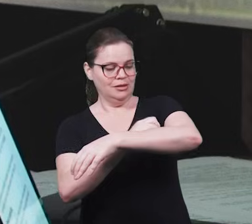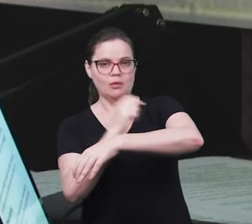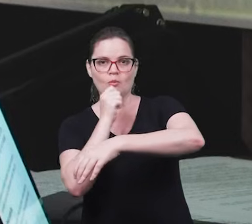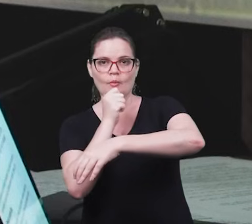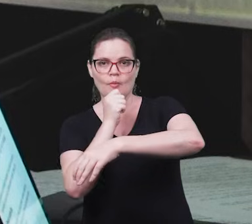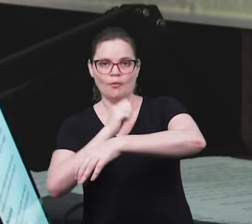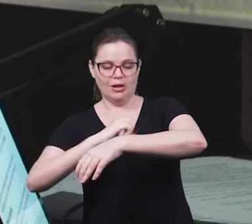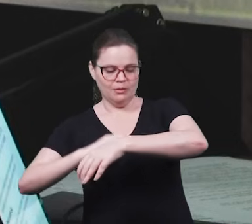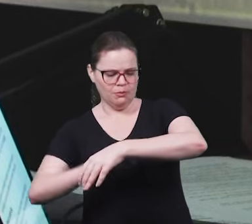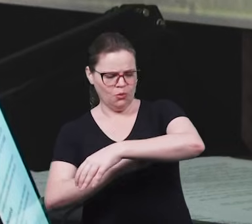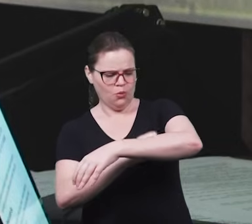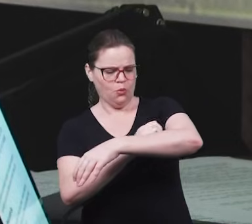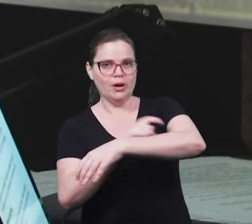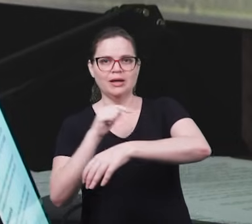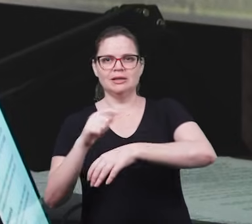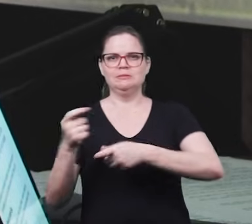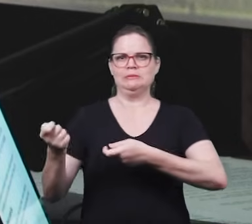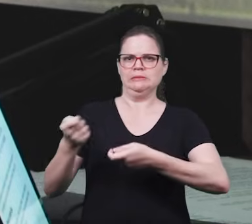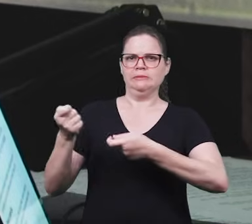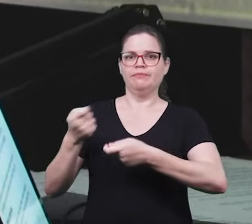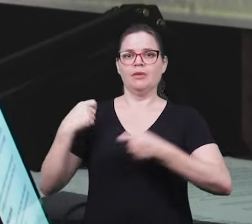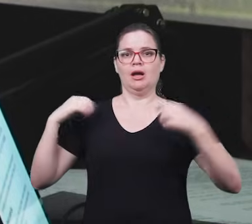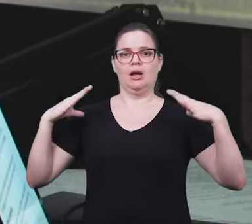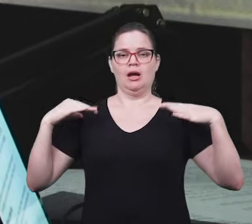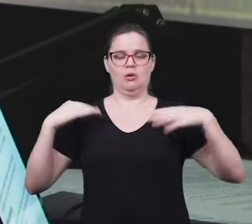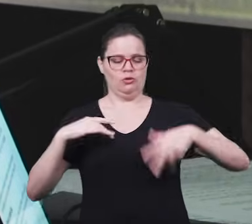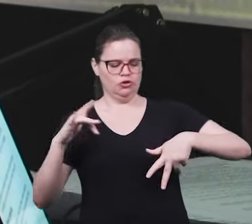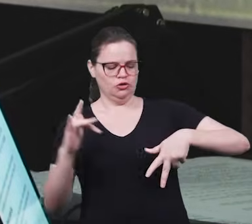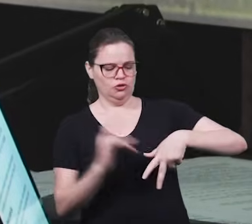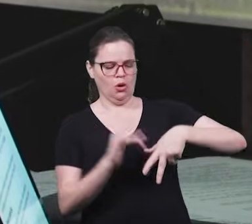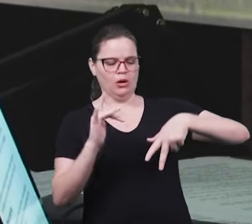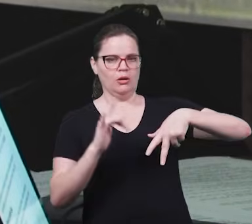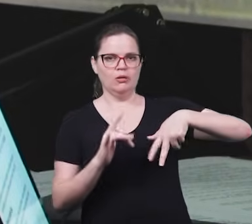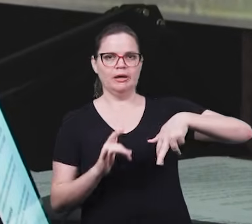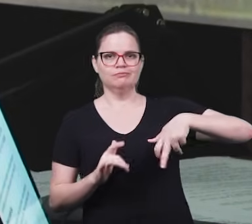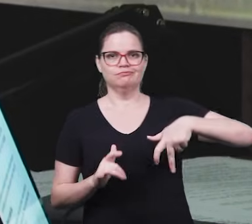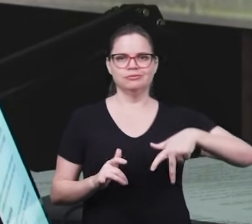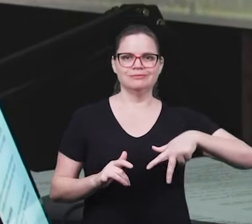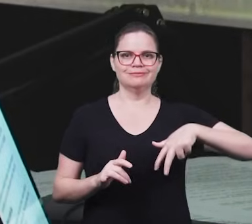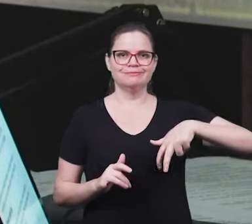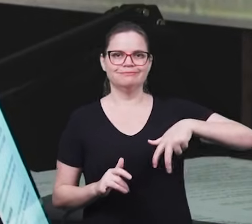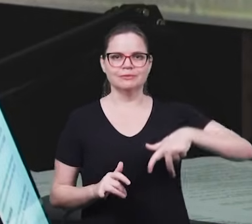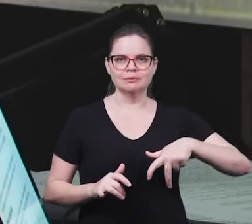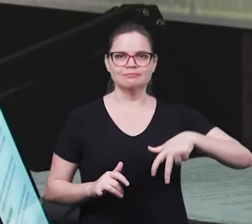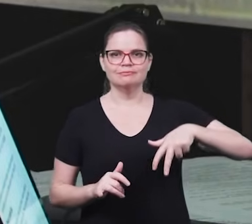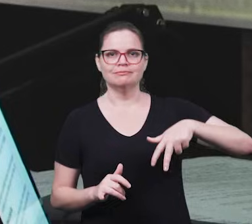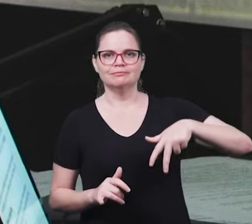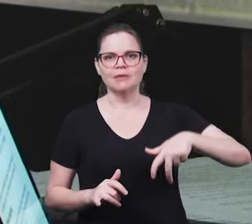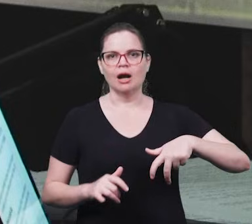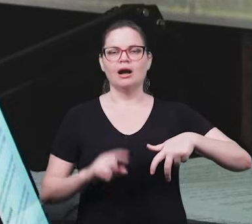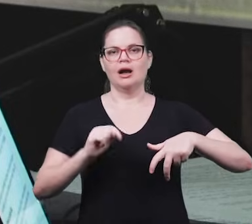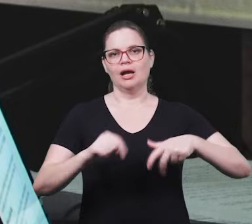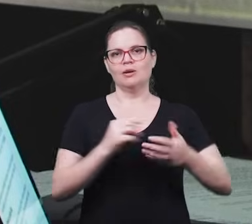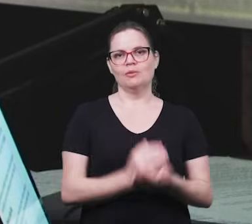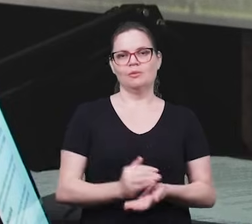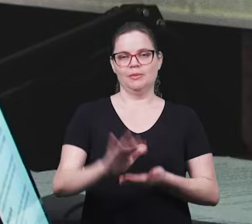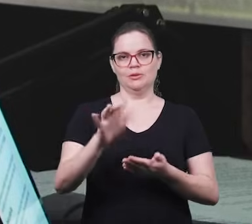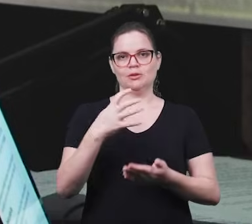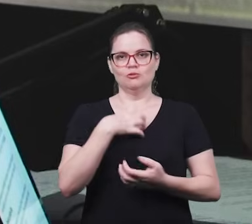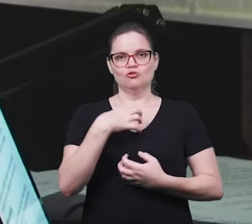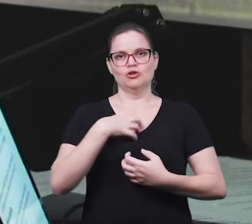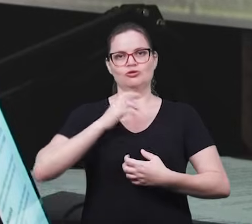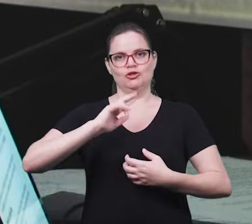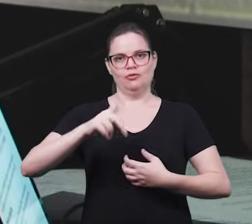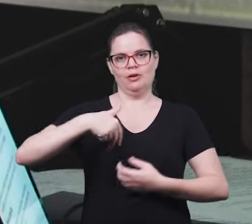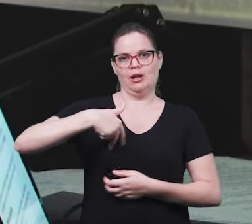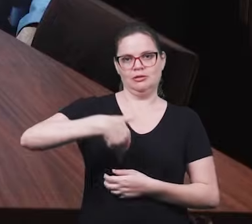ele passou a ter um caminhar diferente, né? Então fica aqui um ensino para nós que a madrugada é o momento que o servo ele luta com o Senhor pela